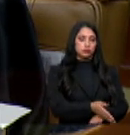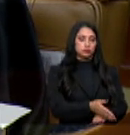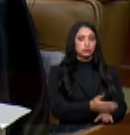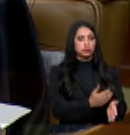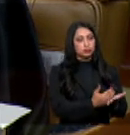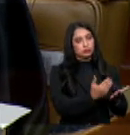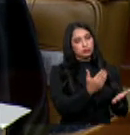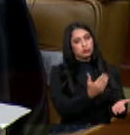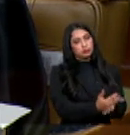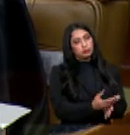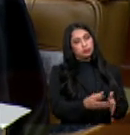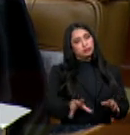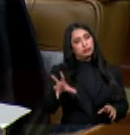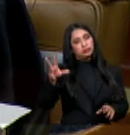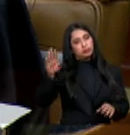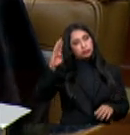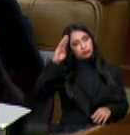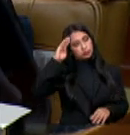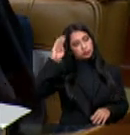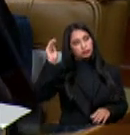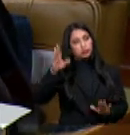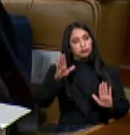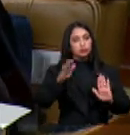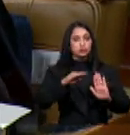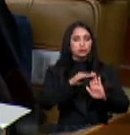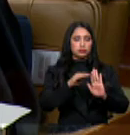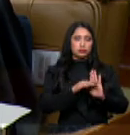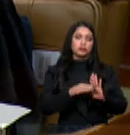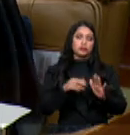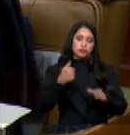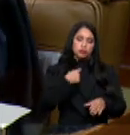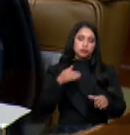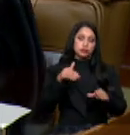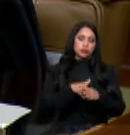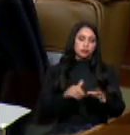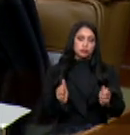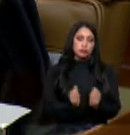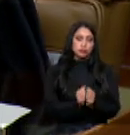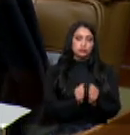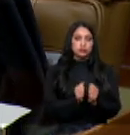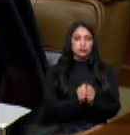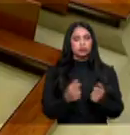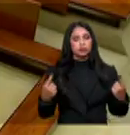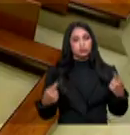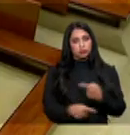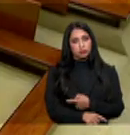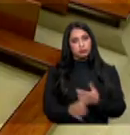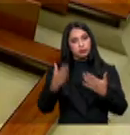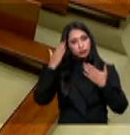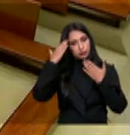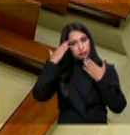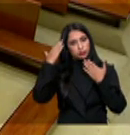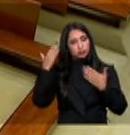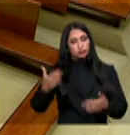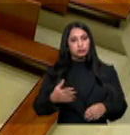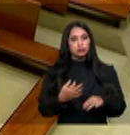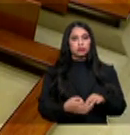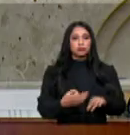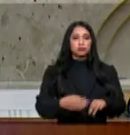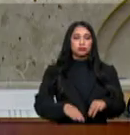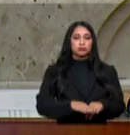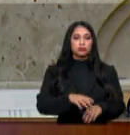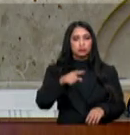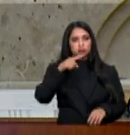mérito pela improcedência do pedido, acompanhando a divergência. Como voto, presidente? Muito obrigado, ministro Edson